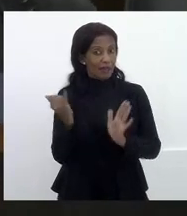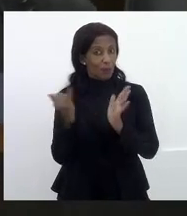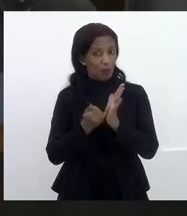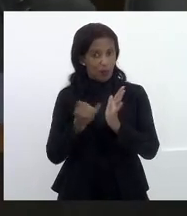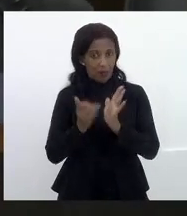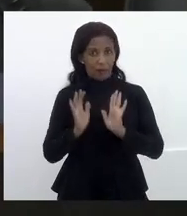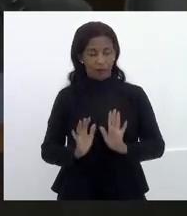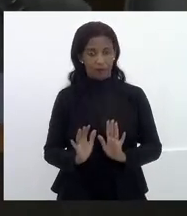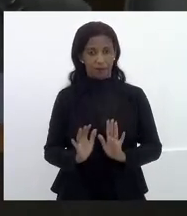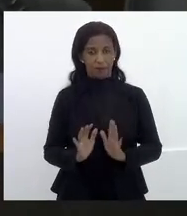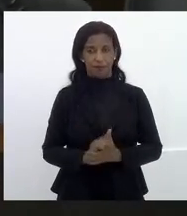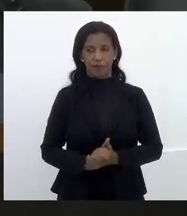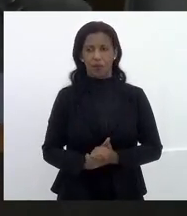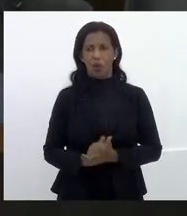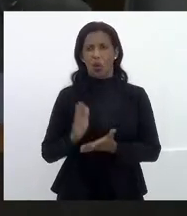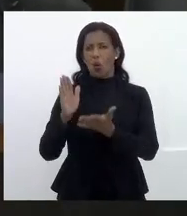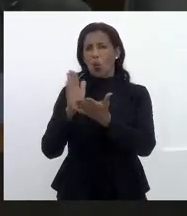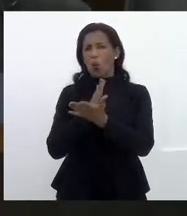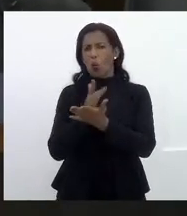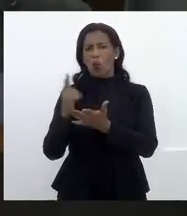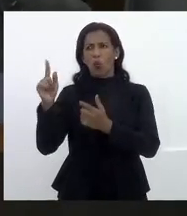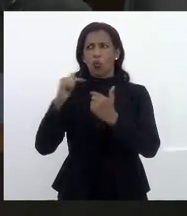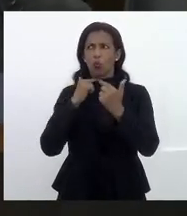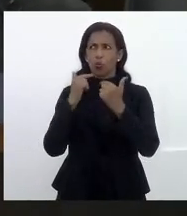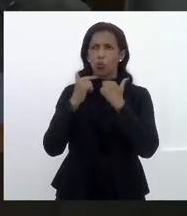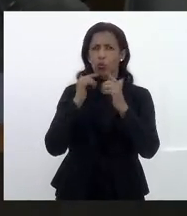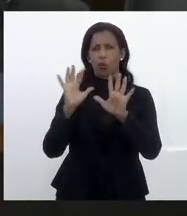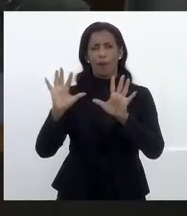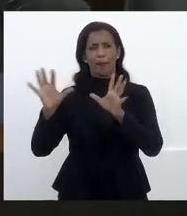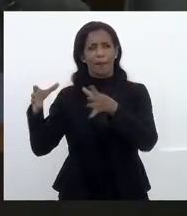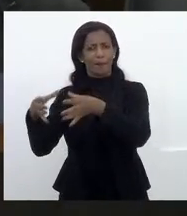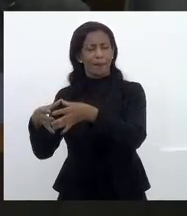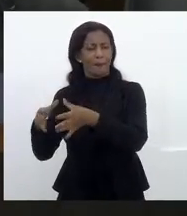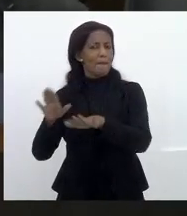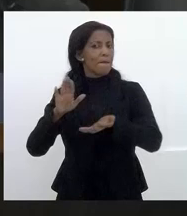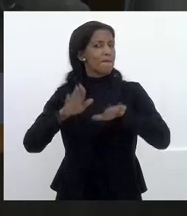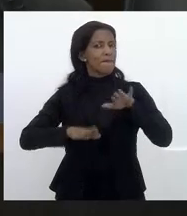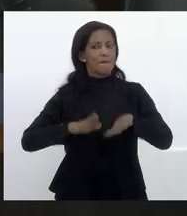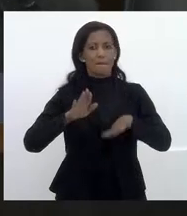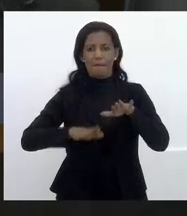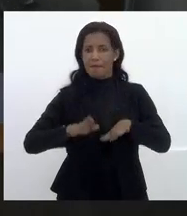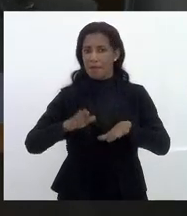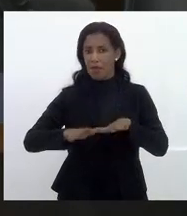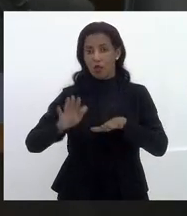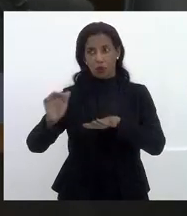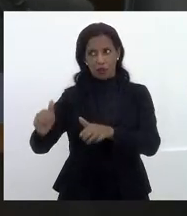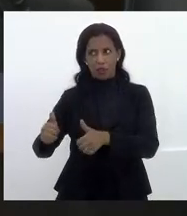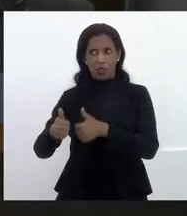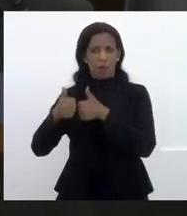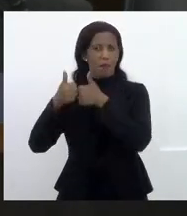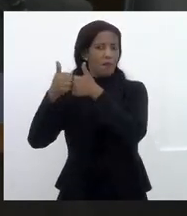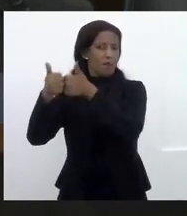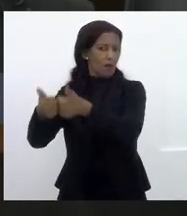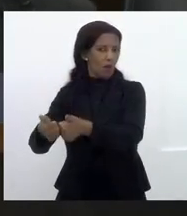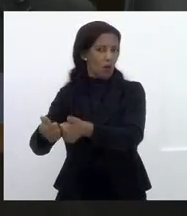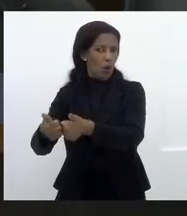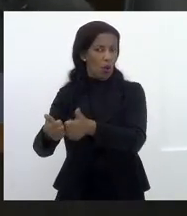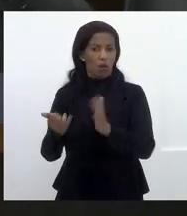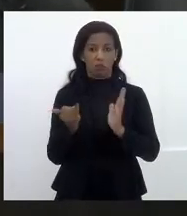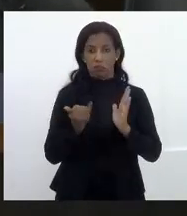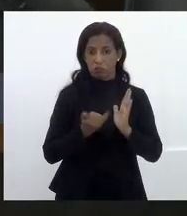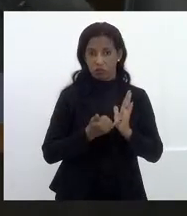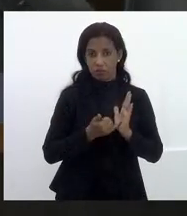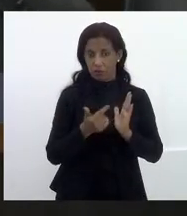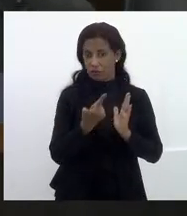publicada qualquer outra hipótese mesmo que seja muito melhor não tá